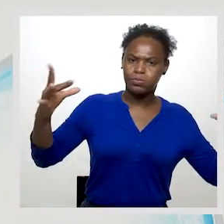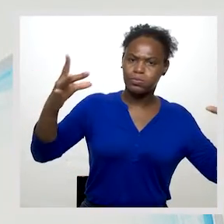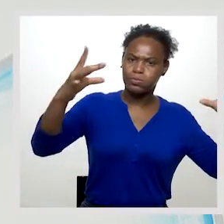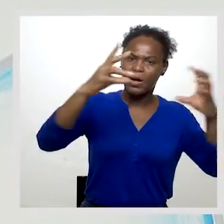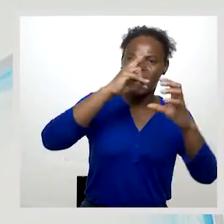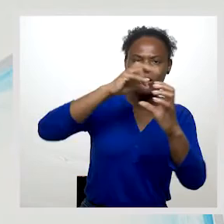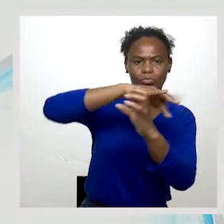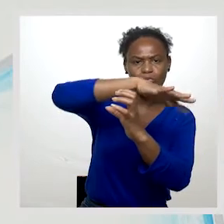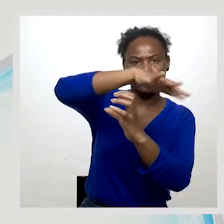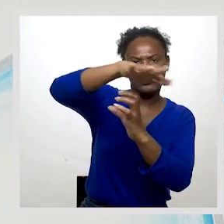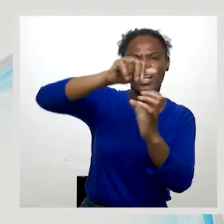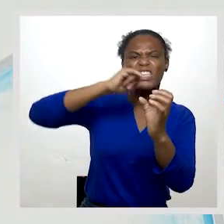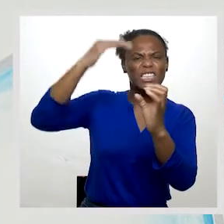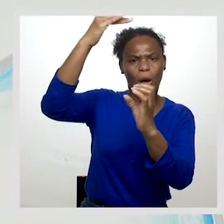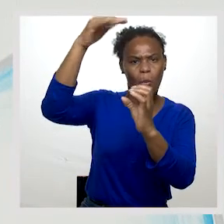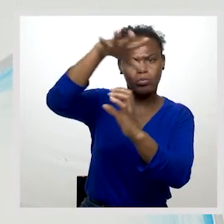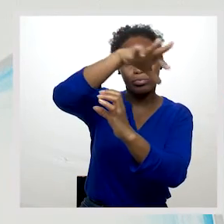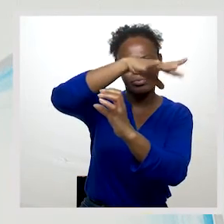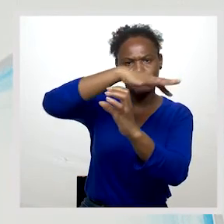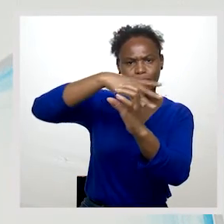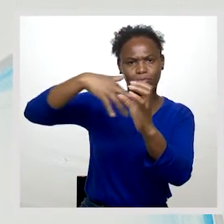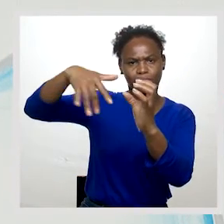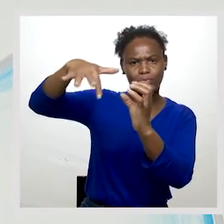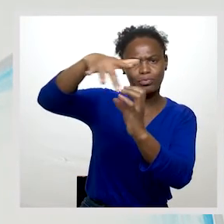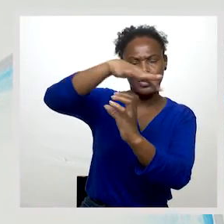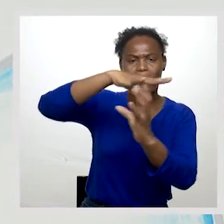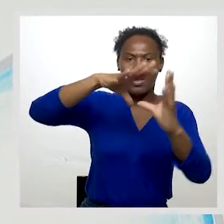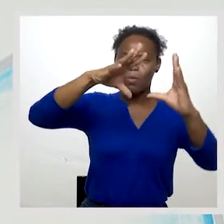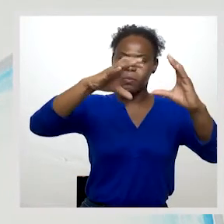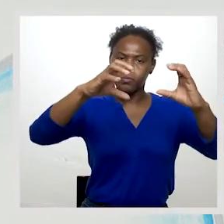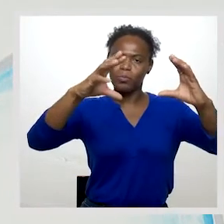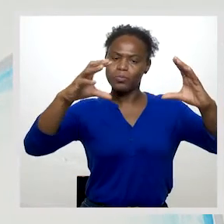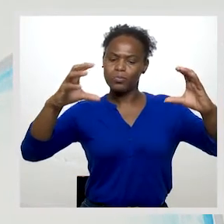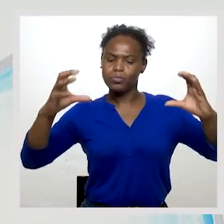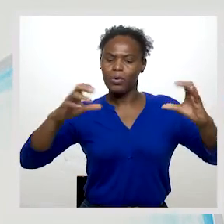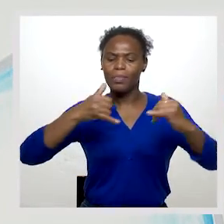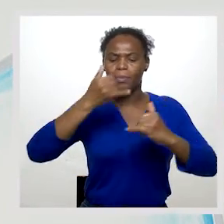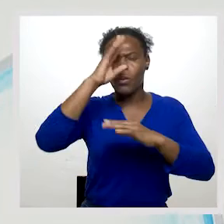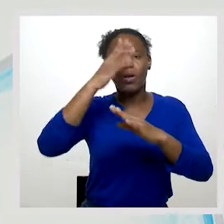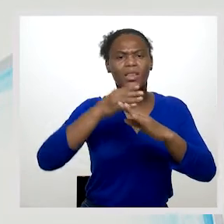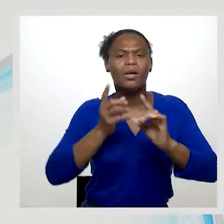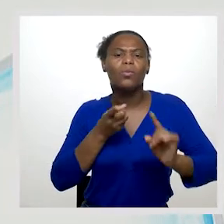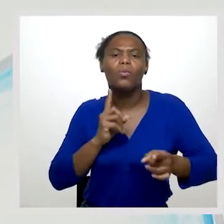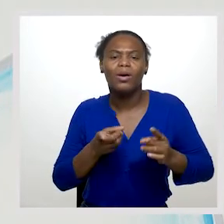na atmosfera. Ao acumular na atmosfera, o que é que acontece?